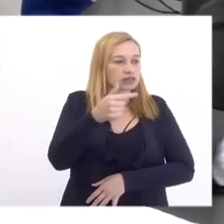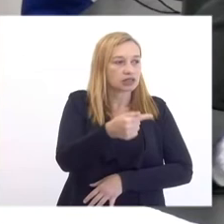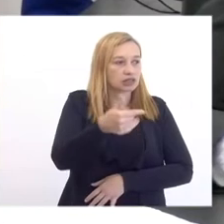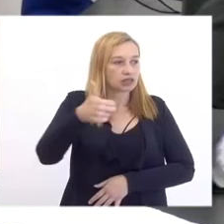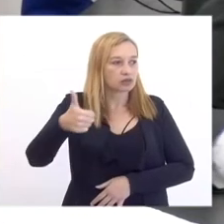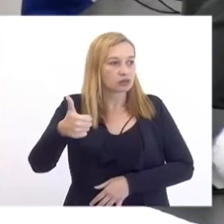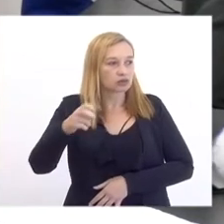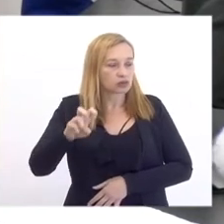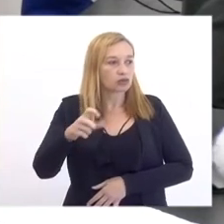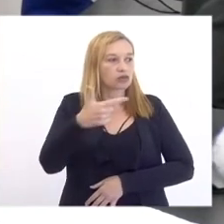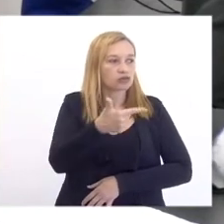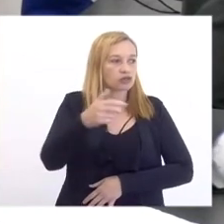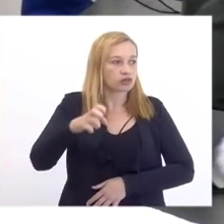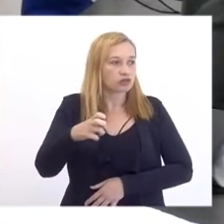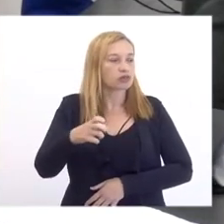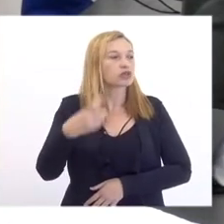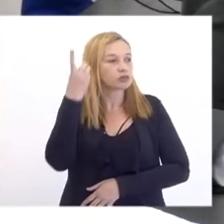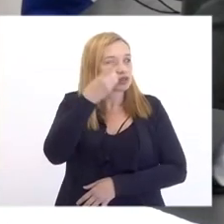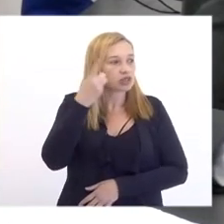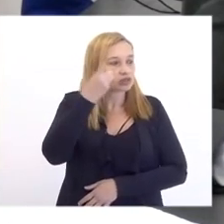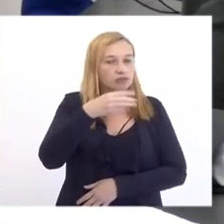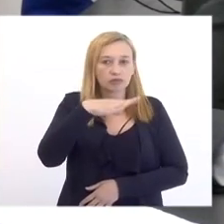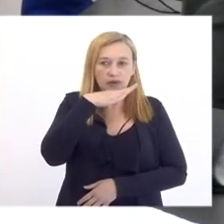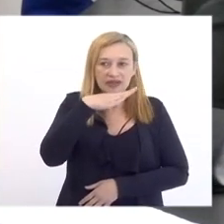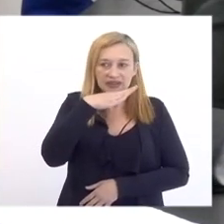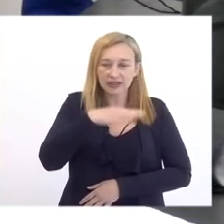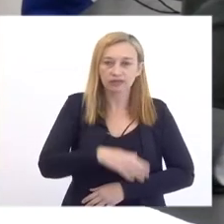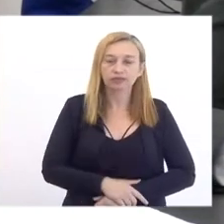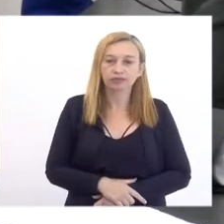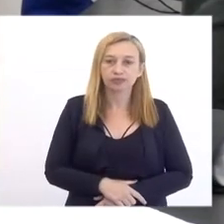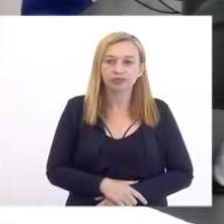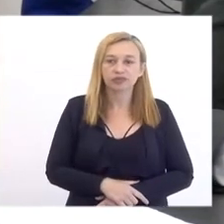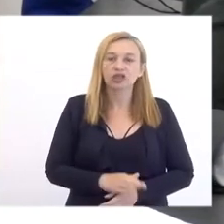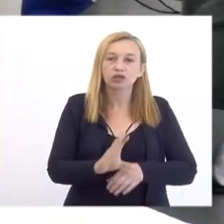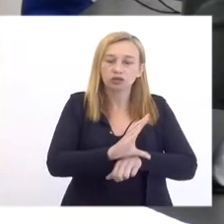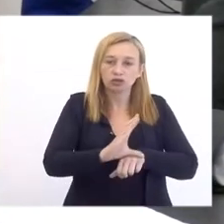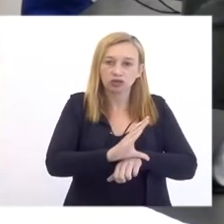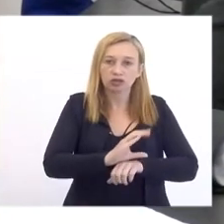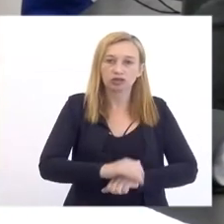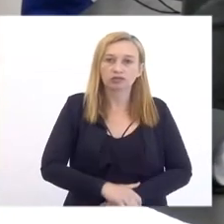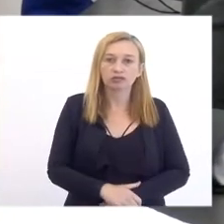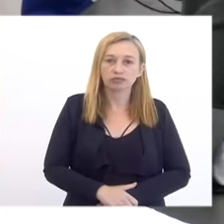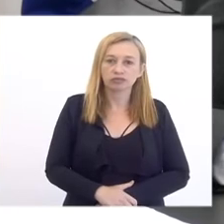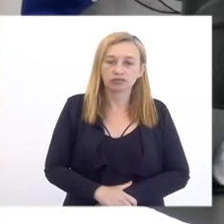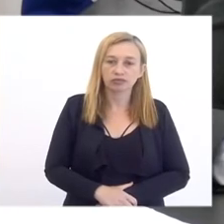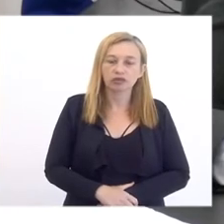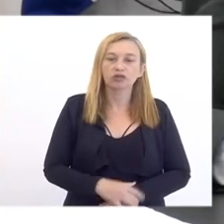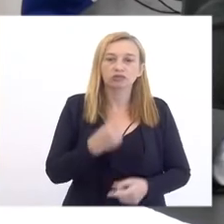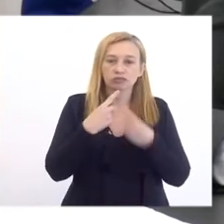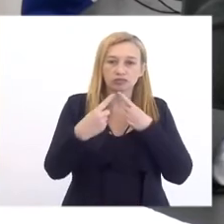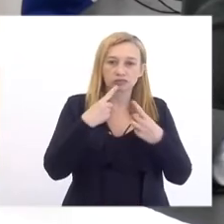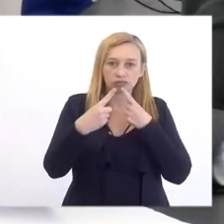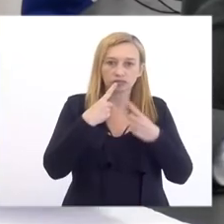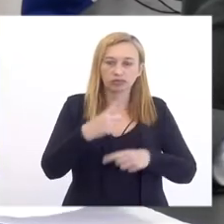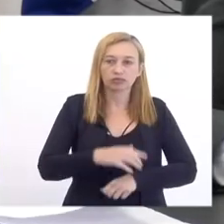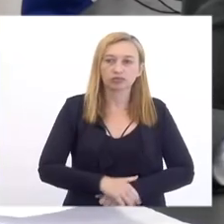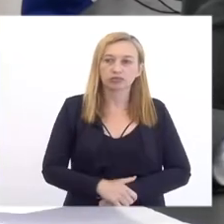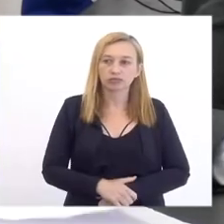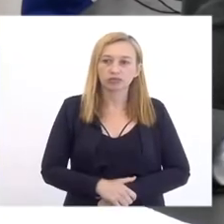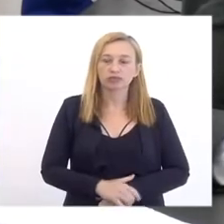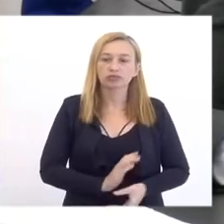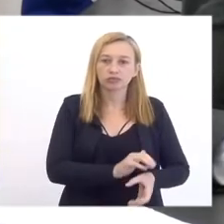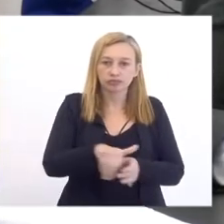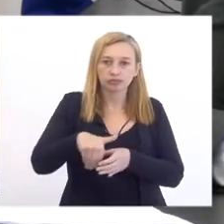autoria do deputado Chiquinho da Mangueira, o parecer é pela constitucionalidade. Em discussão,